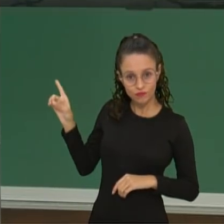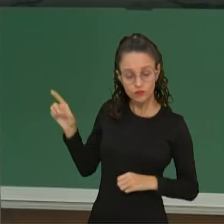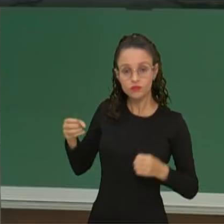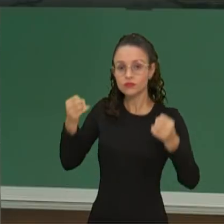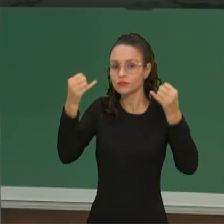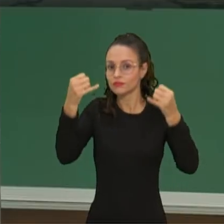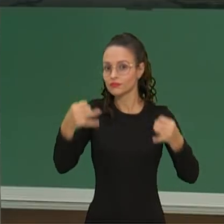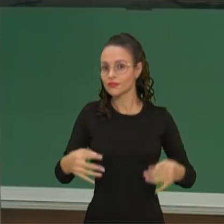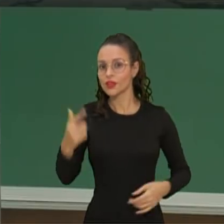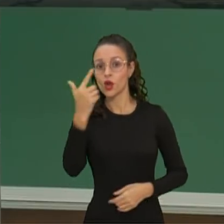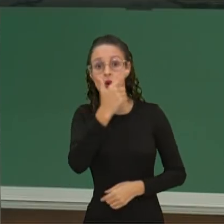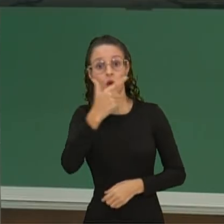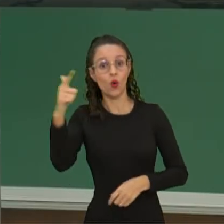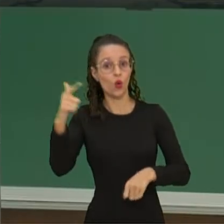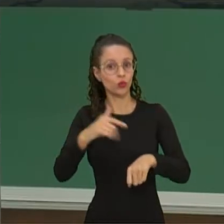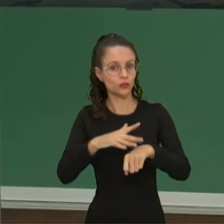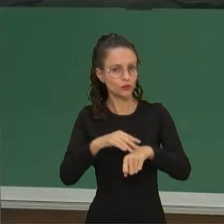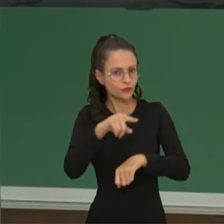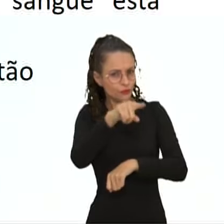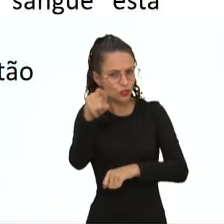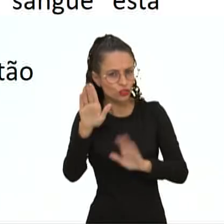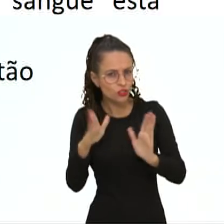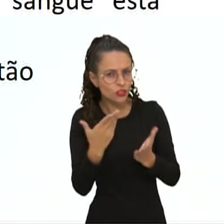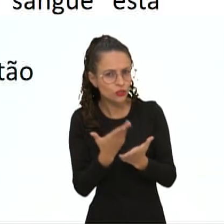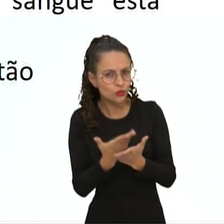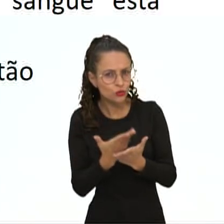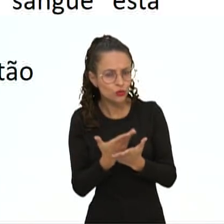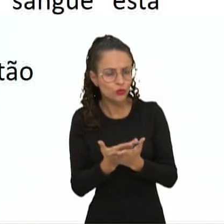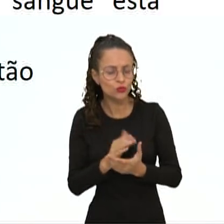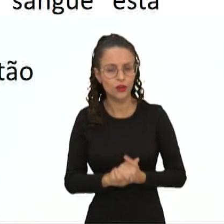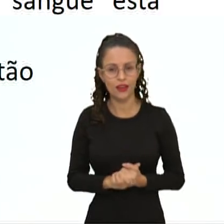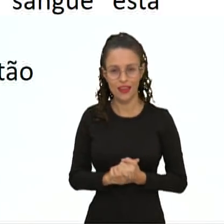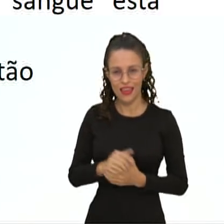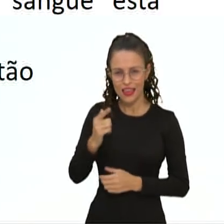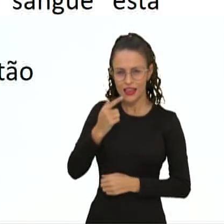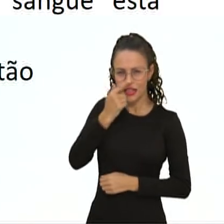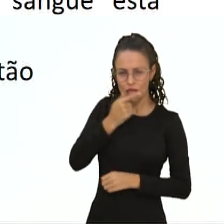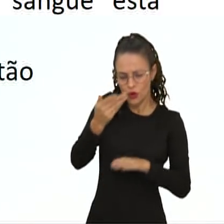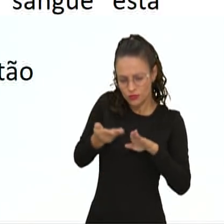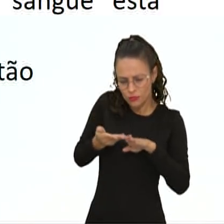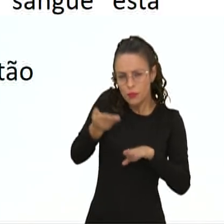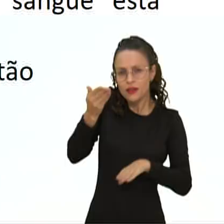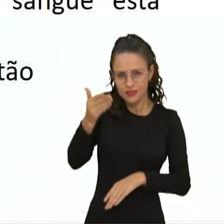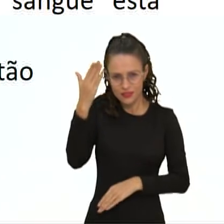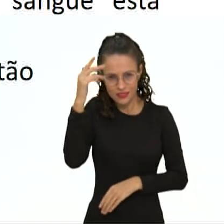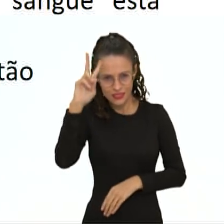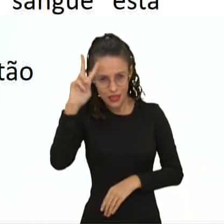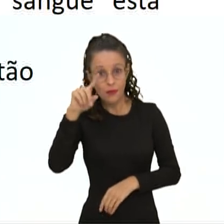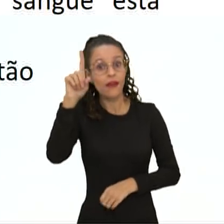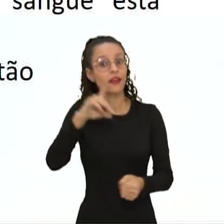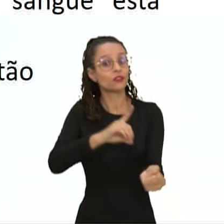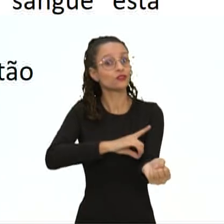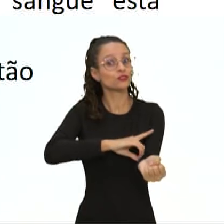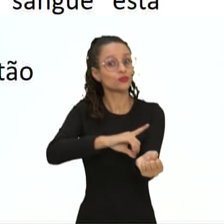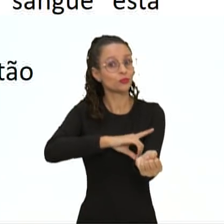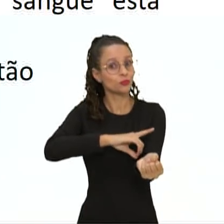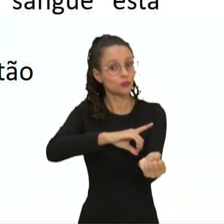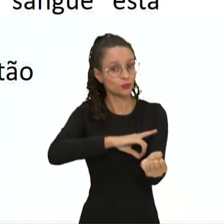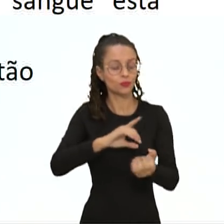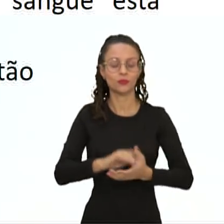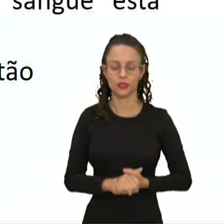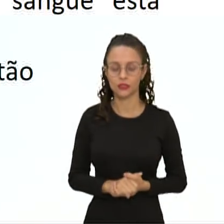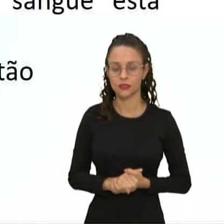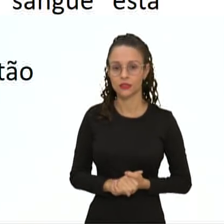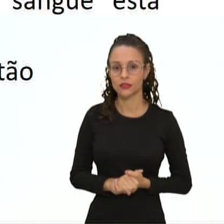de outra doença que nós já estudamos. Níveis elevados de glicose. Você lembra que doença é essa? A diabetes, né?